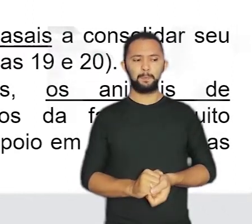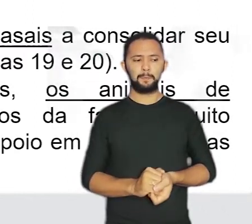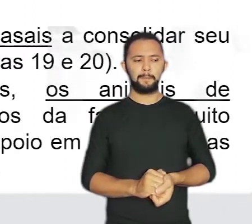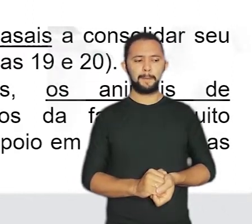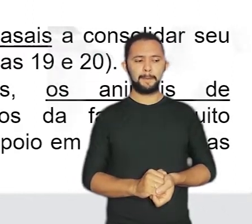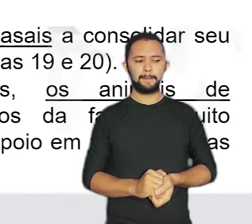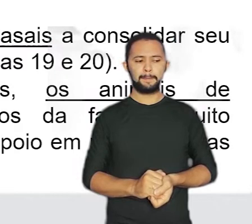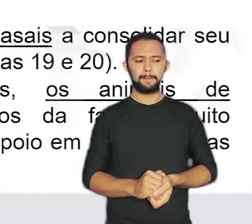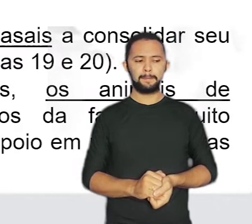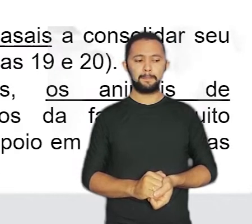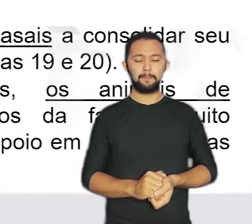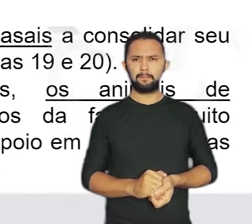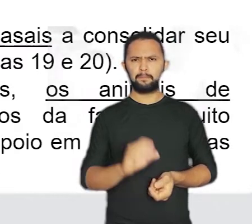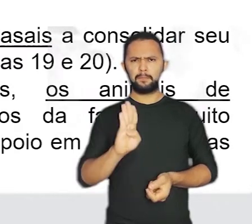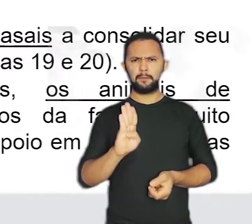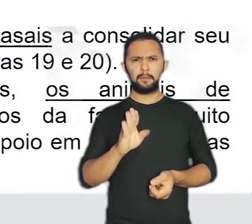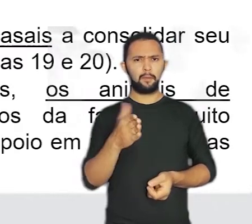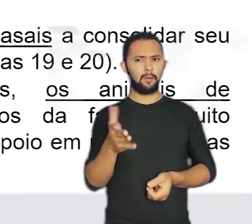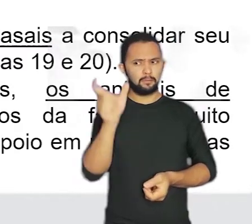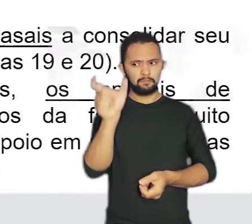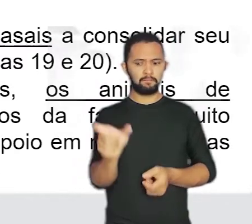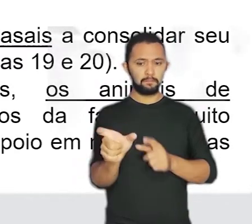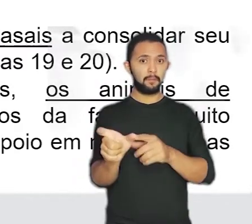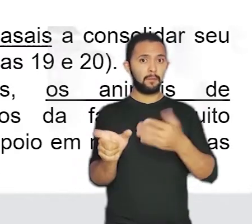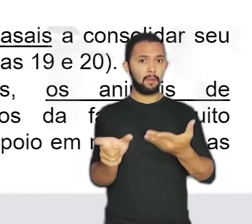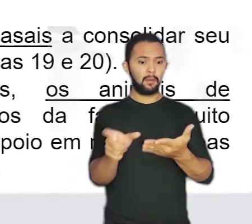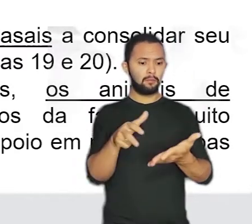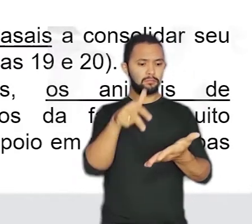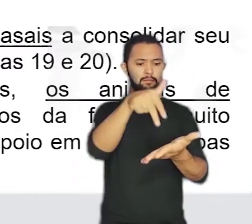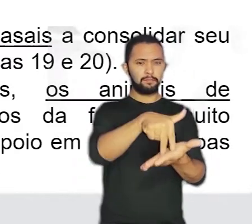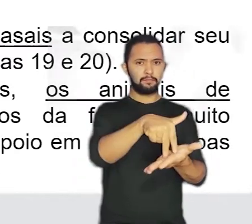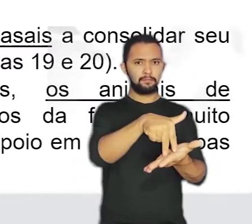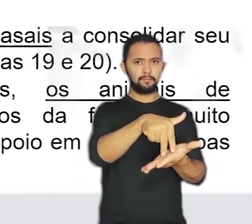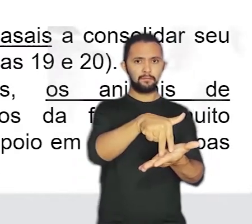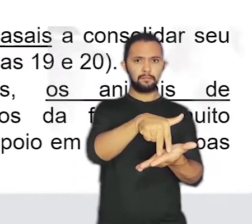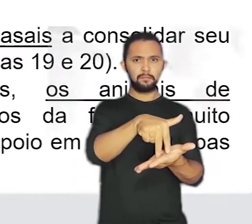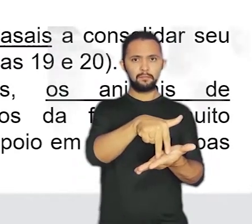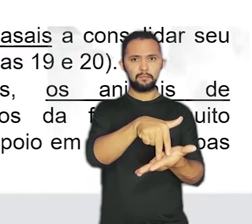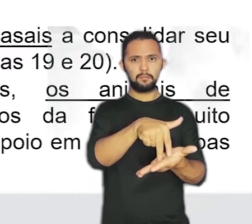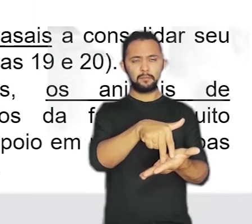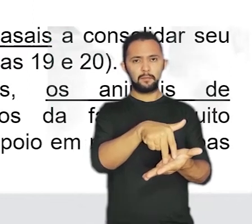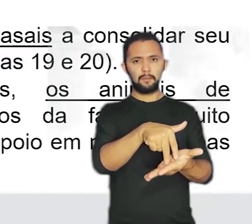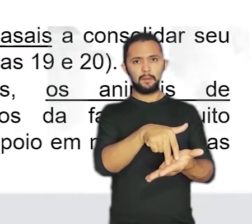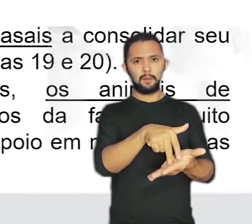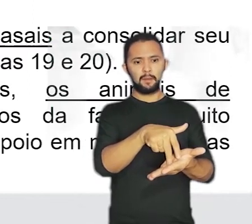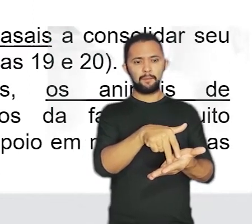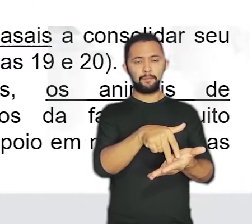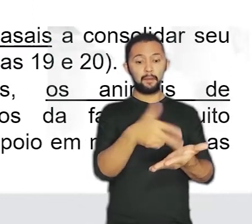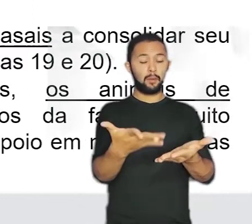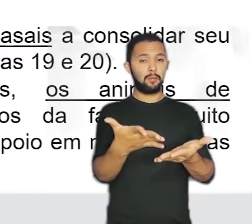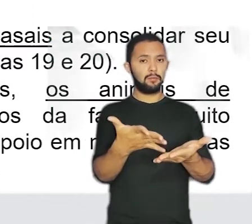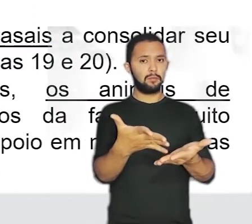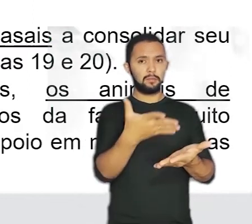Na letra B, quem é o sujeito? O protagonista será um animal e não um ser humano. Quem é que não será um animal e não um ser humano?